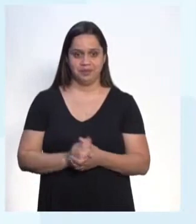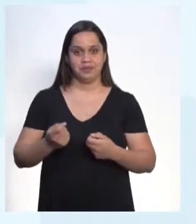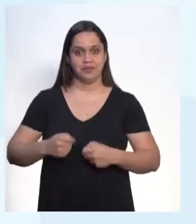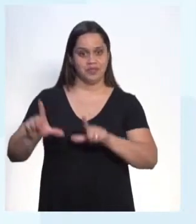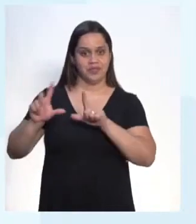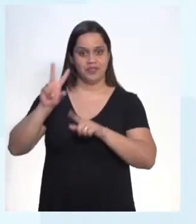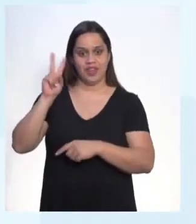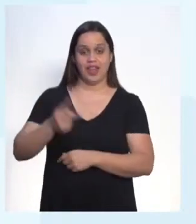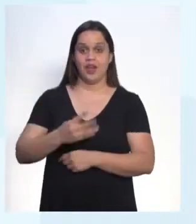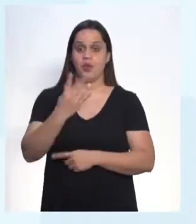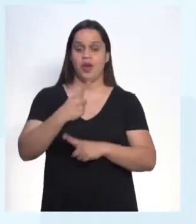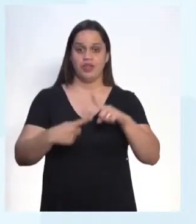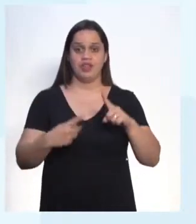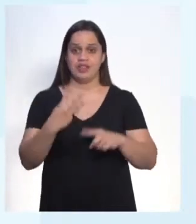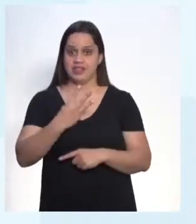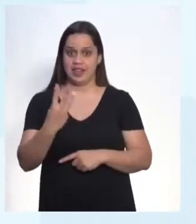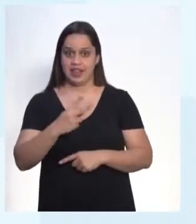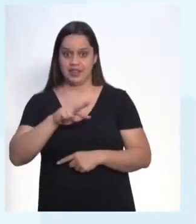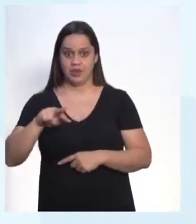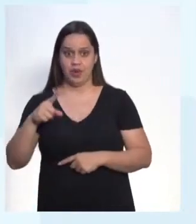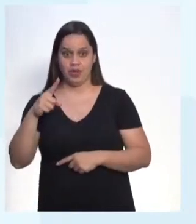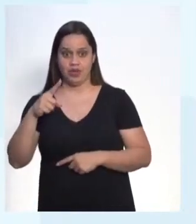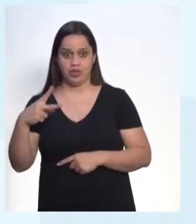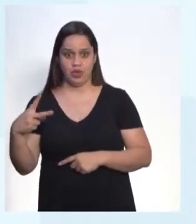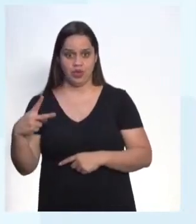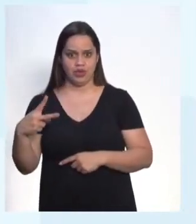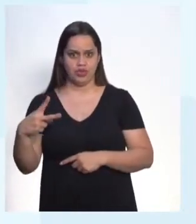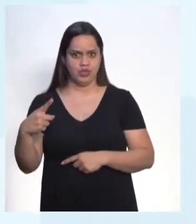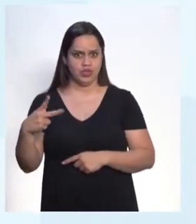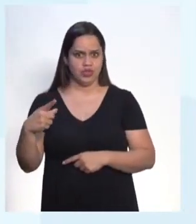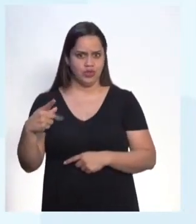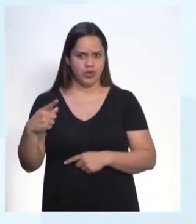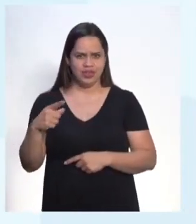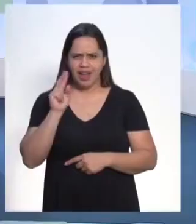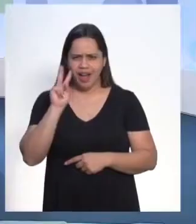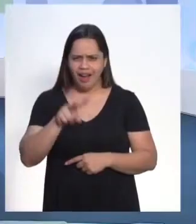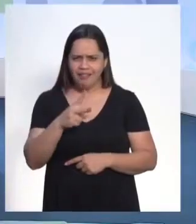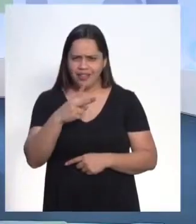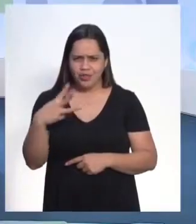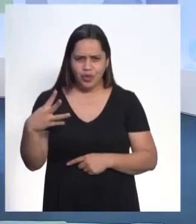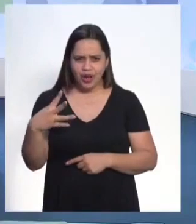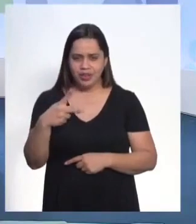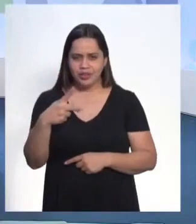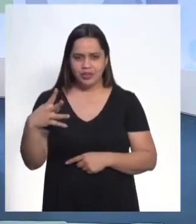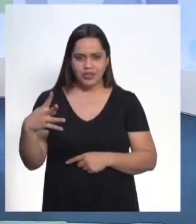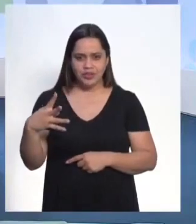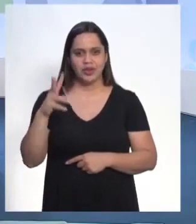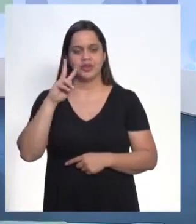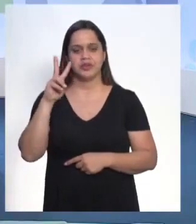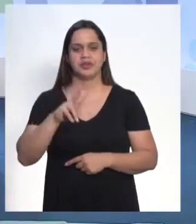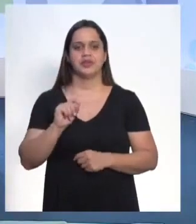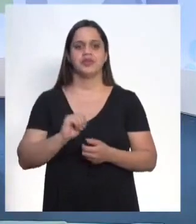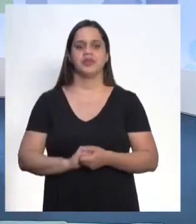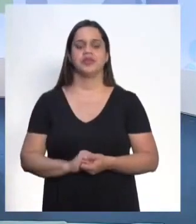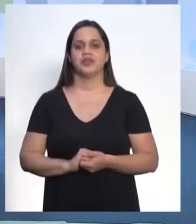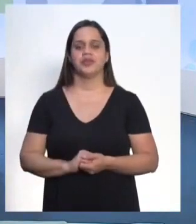4 vezes 3 é 12, certo? Ops. Bom, vamos